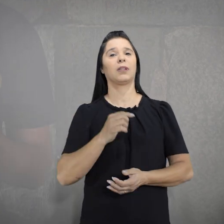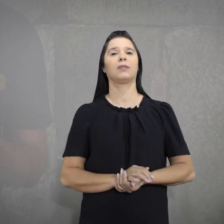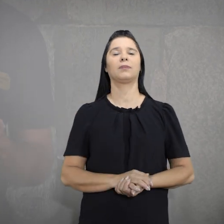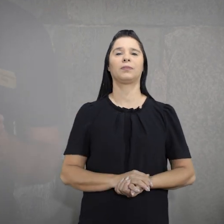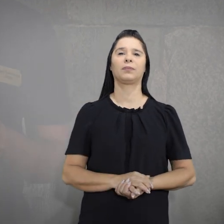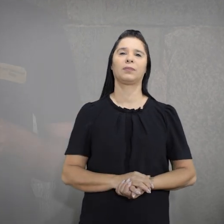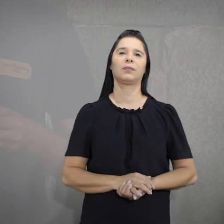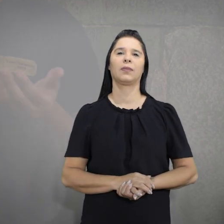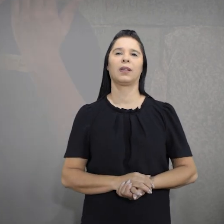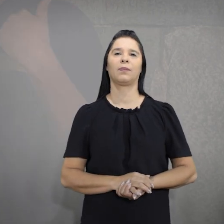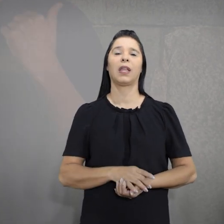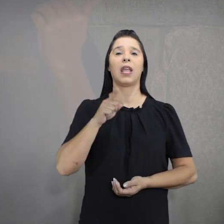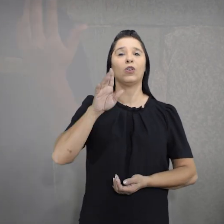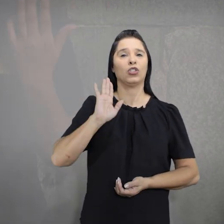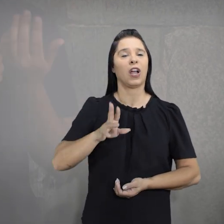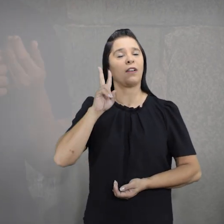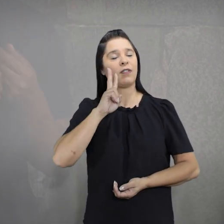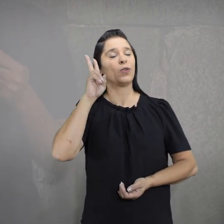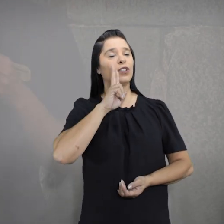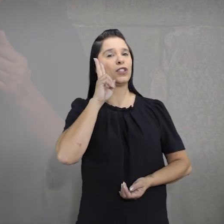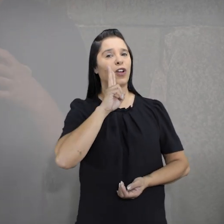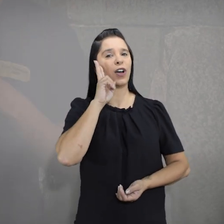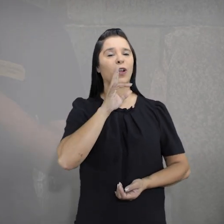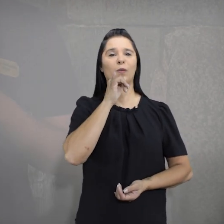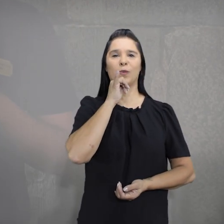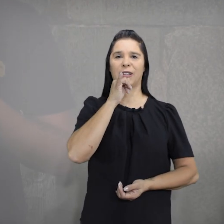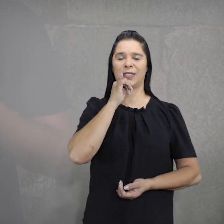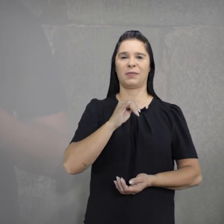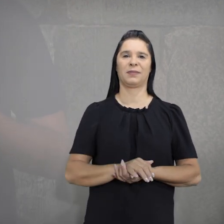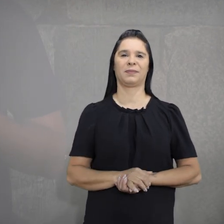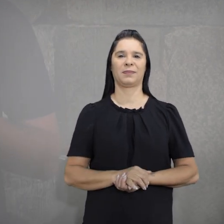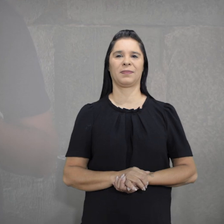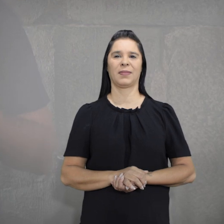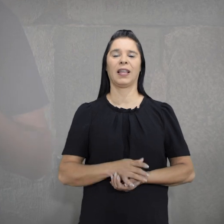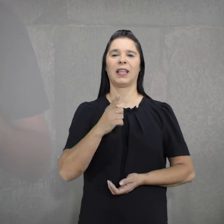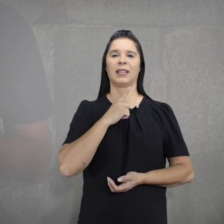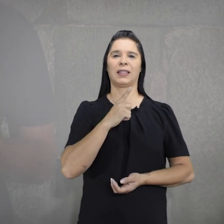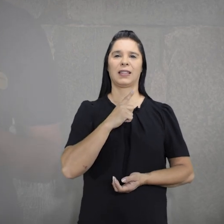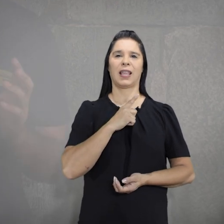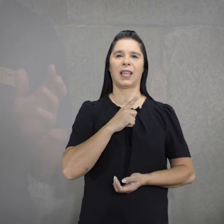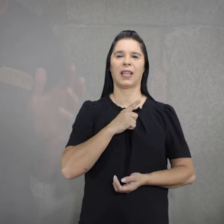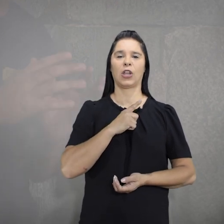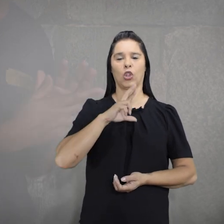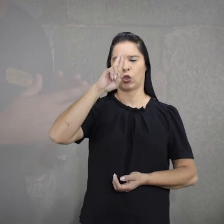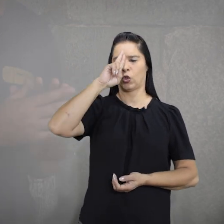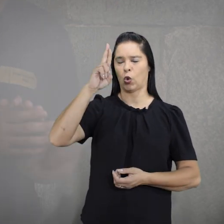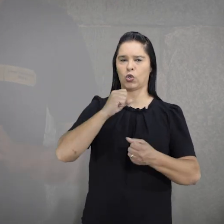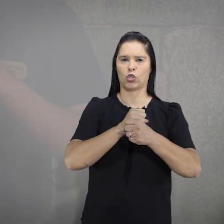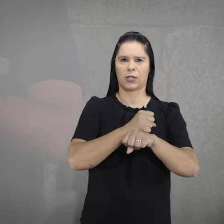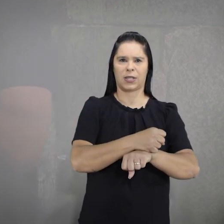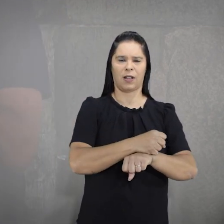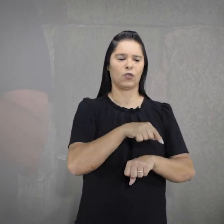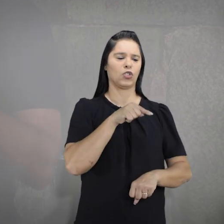criados pelos escravos. Eu já ouvi história de que, por exemplo, determinado senhor de escravos chegava com o escravo lá